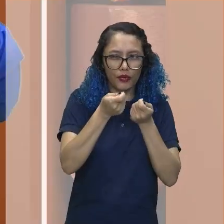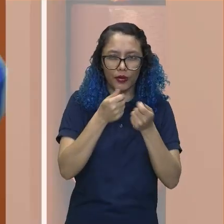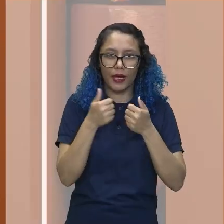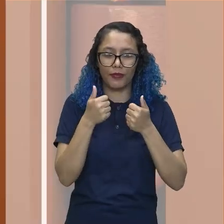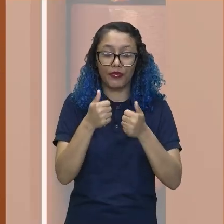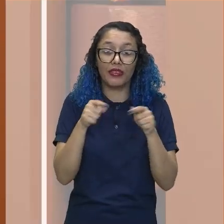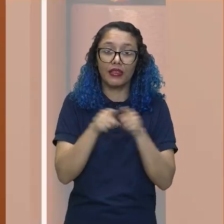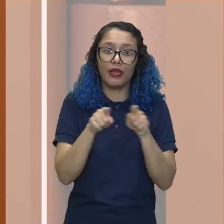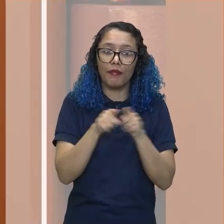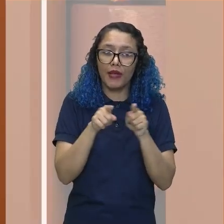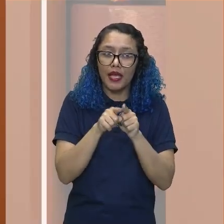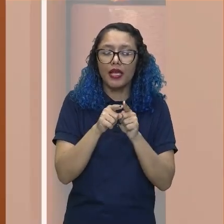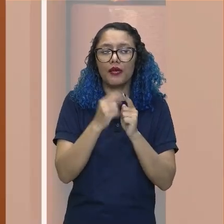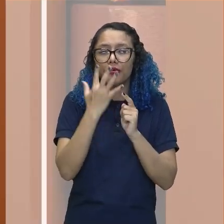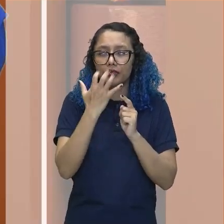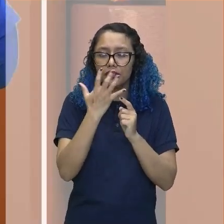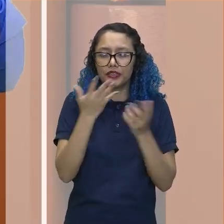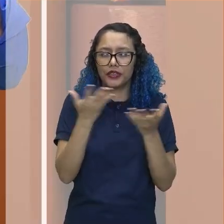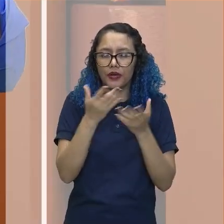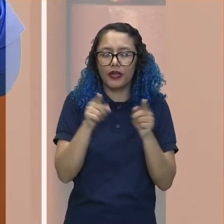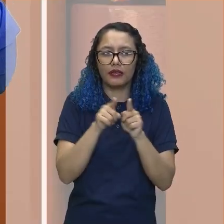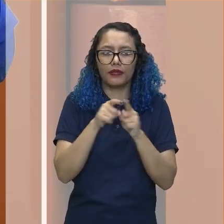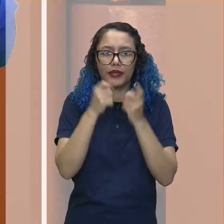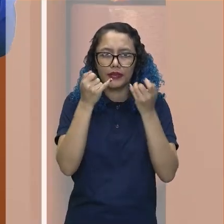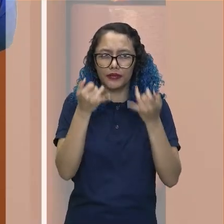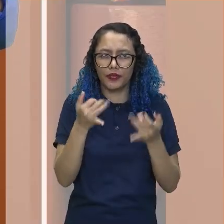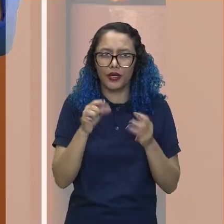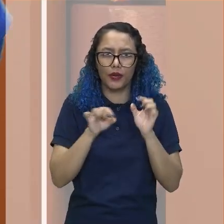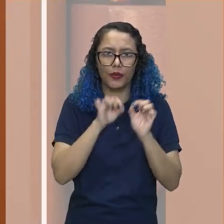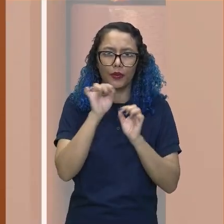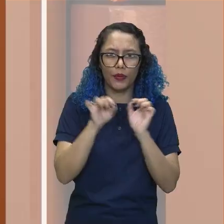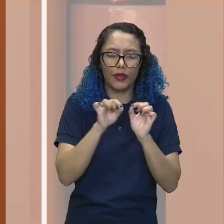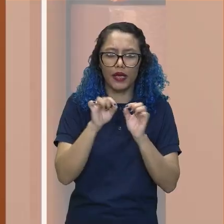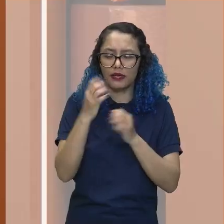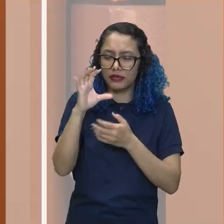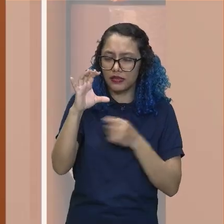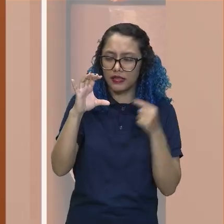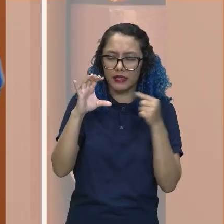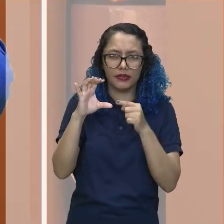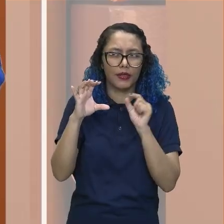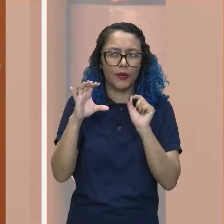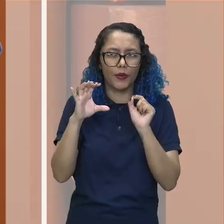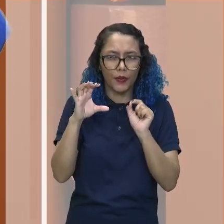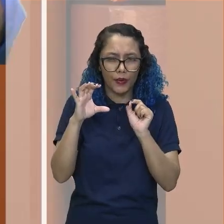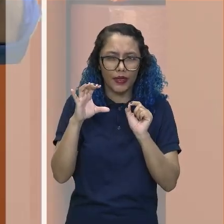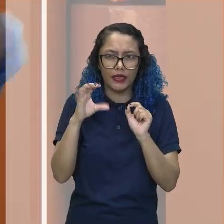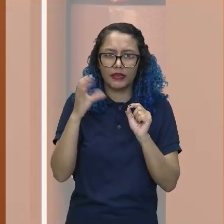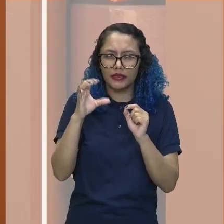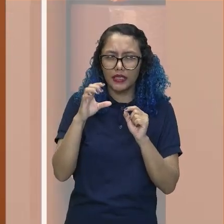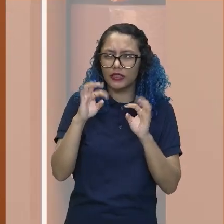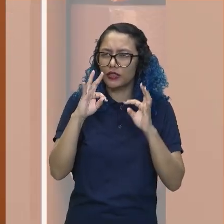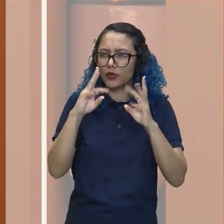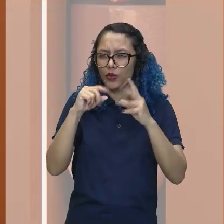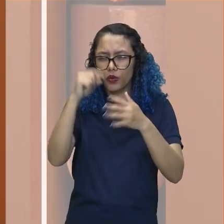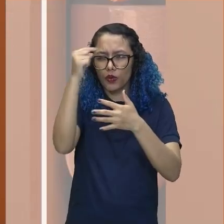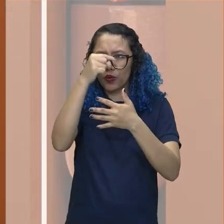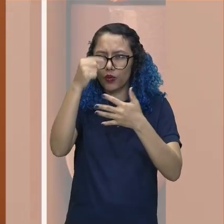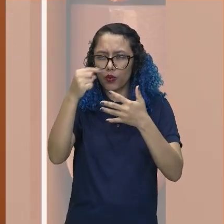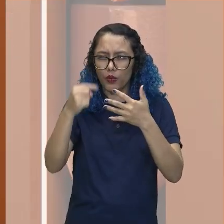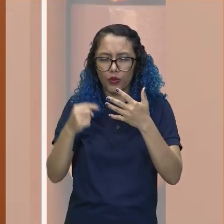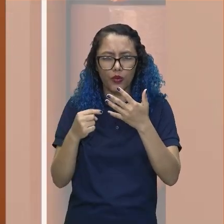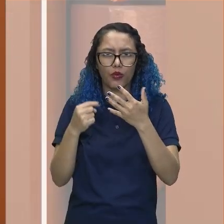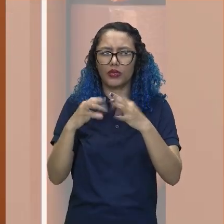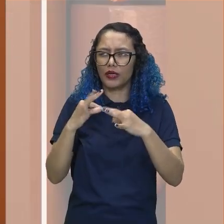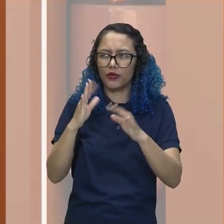é por isso que Nietzsche chega para nós e diz, a ciência, com todos os seus avanços